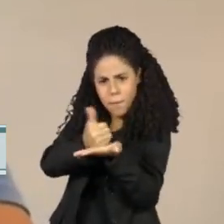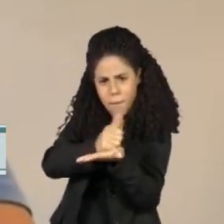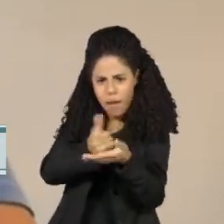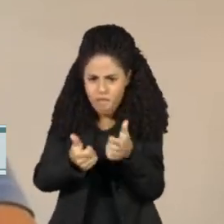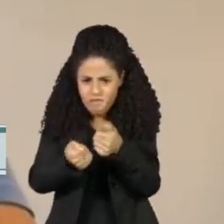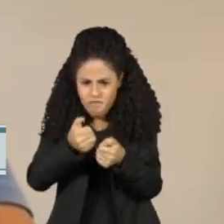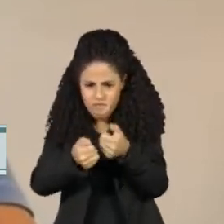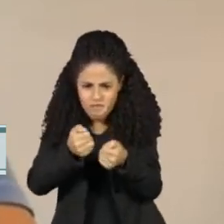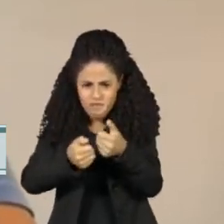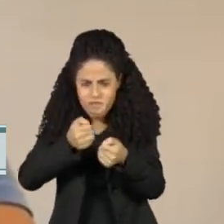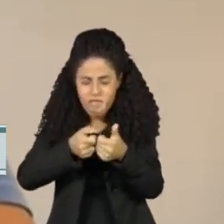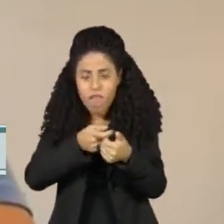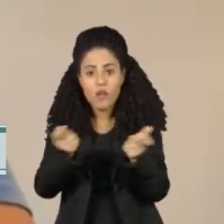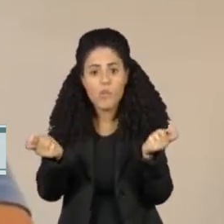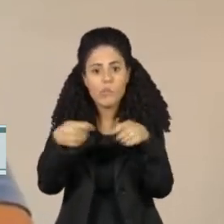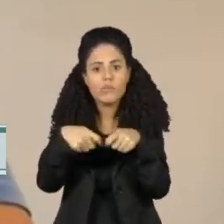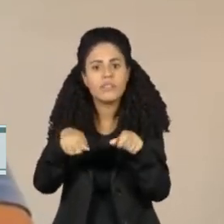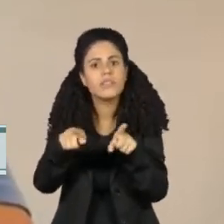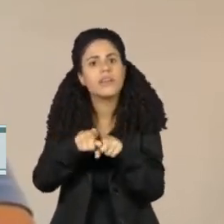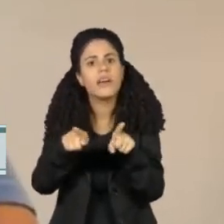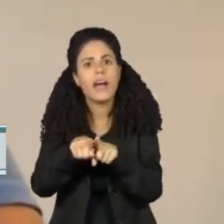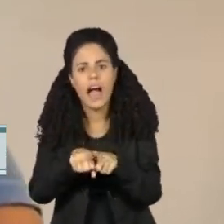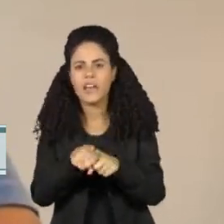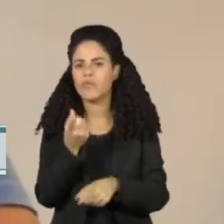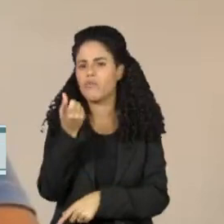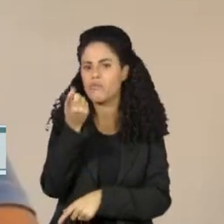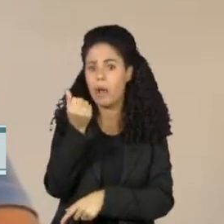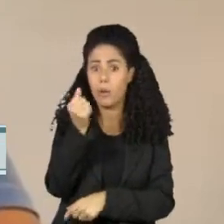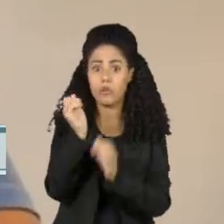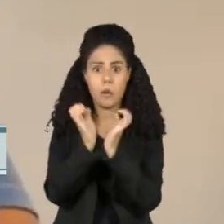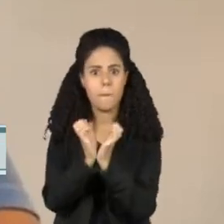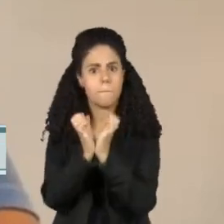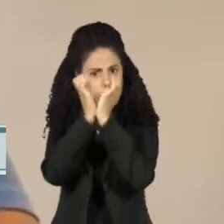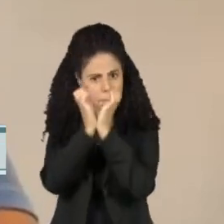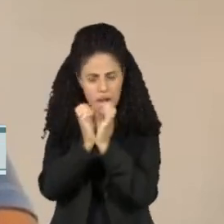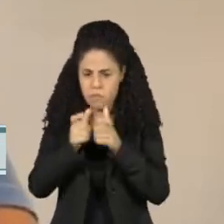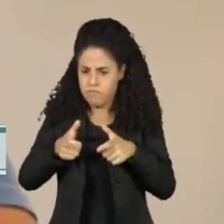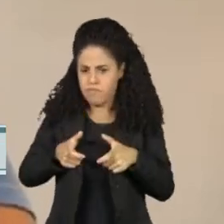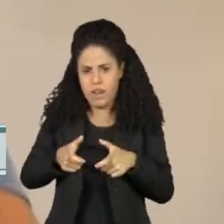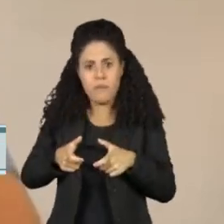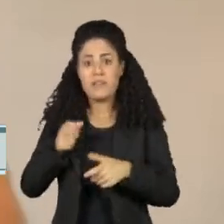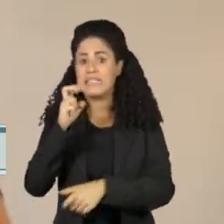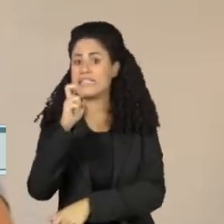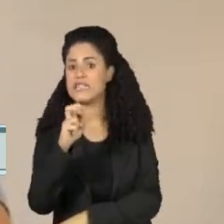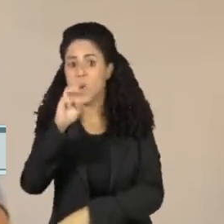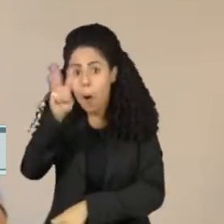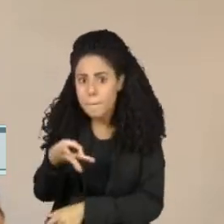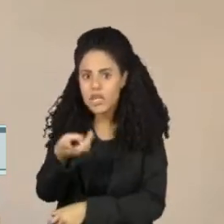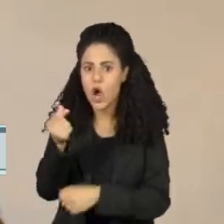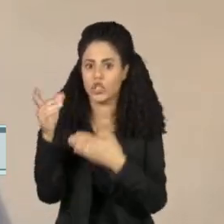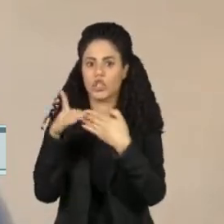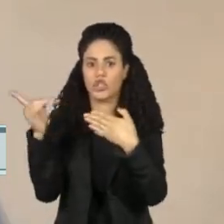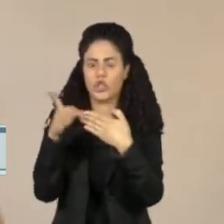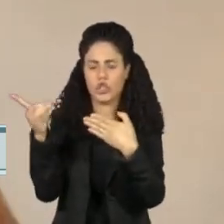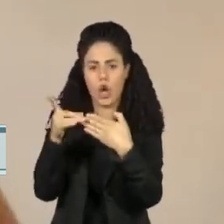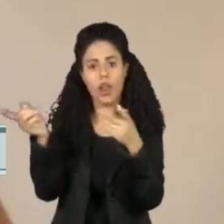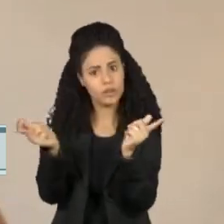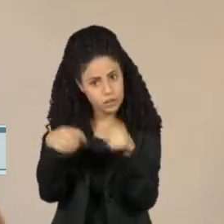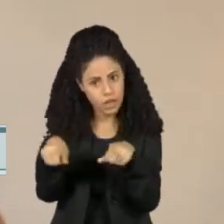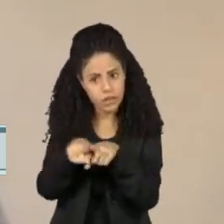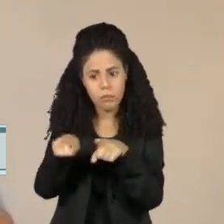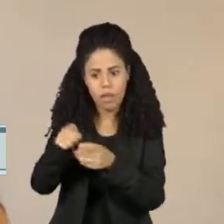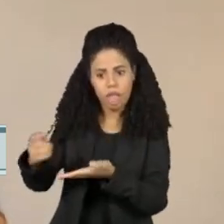aí de competições que às vezes Chegam aí em valor de premiação a 5 milhões de dólares né e produção de conteúdo também